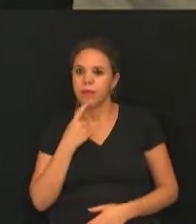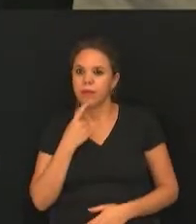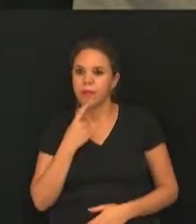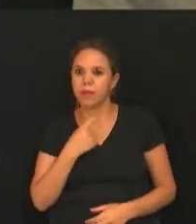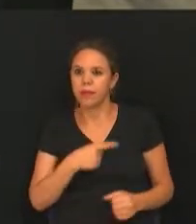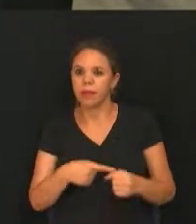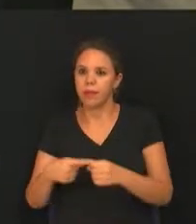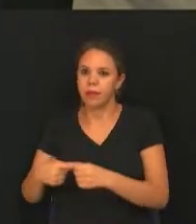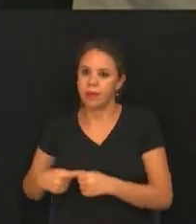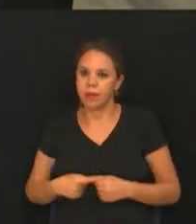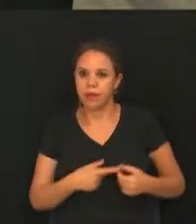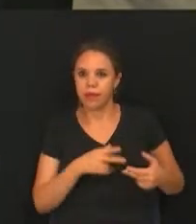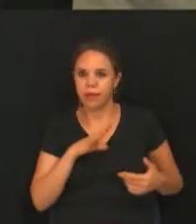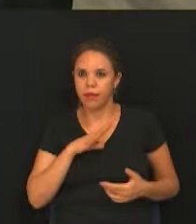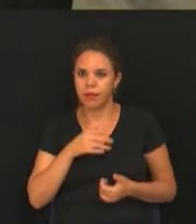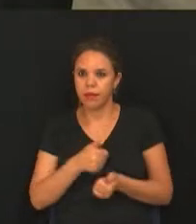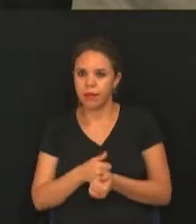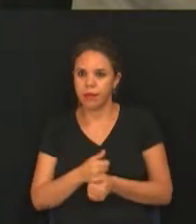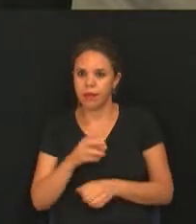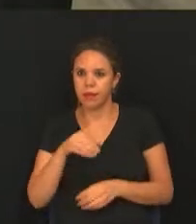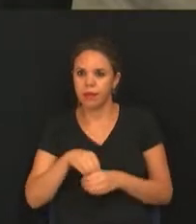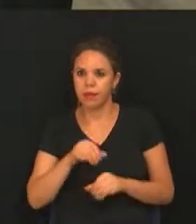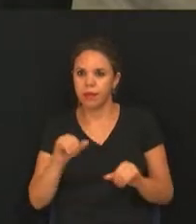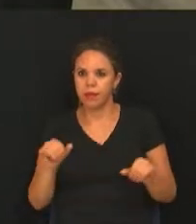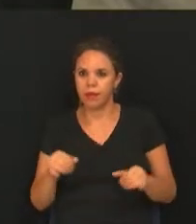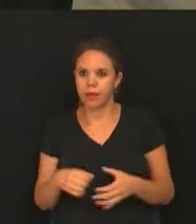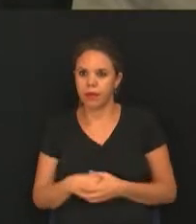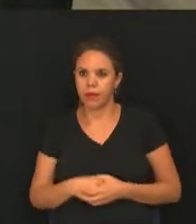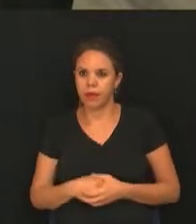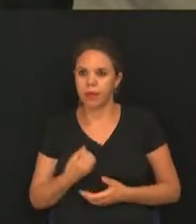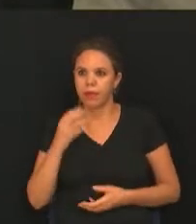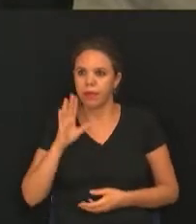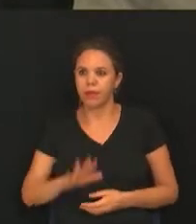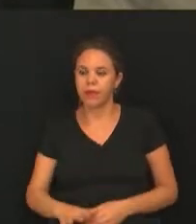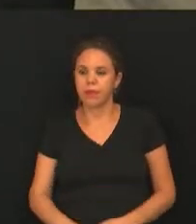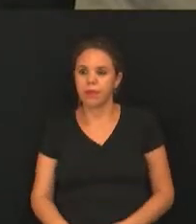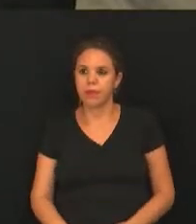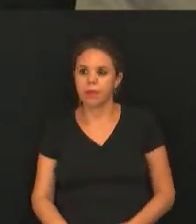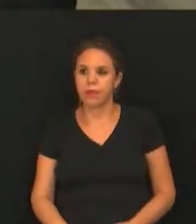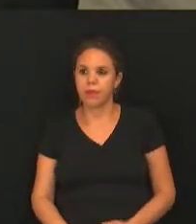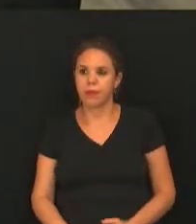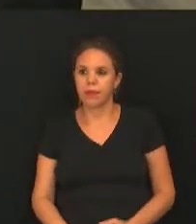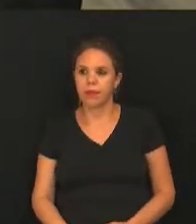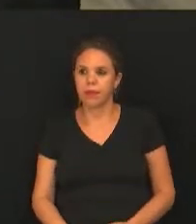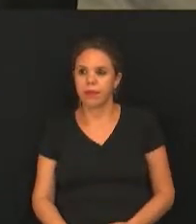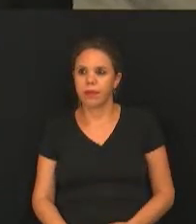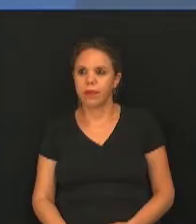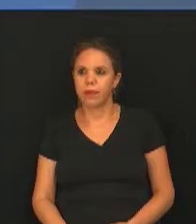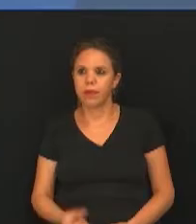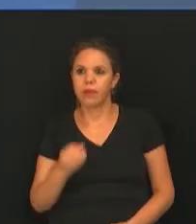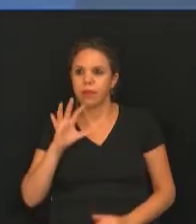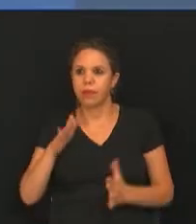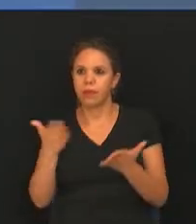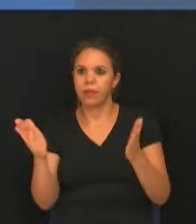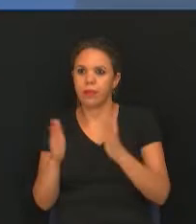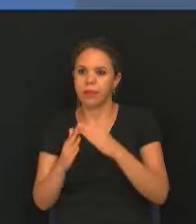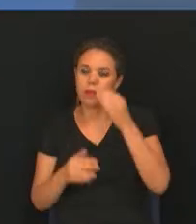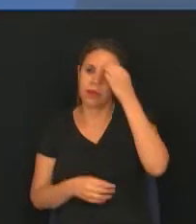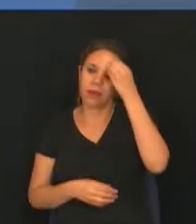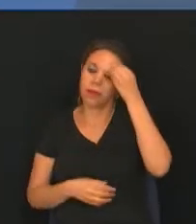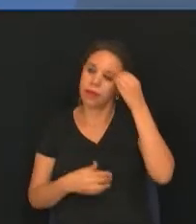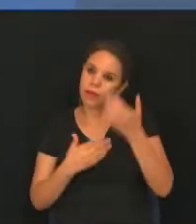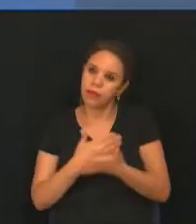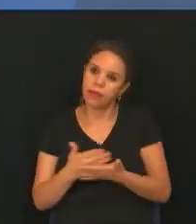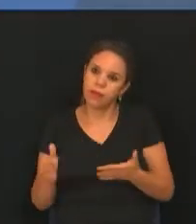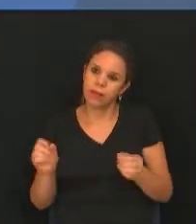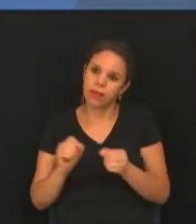também das outras cidades, dentro do Notícias da Metrópole. Boa tarde, Mirna. Boa tarde, Viviane, boa tarde a vocês de casa. E a gente começa